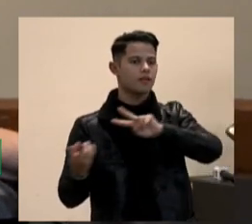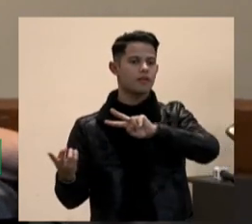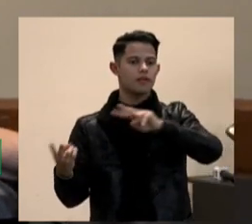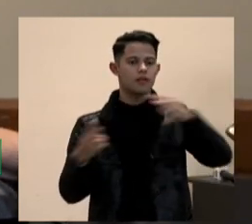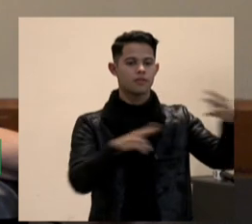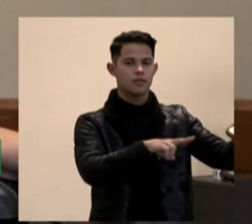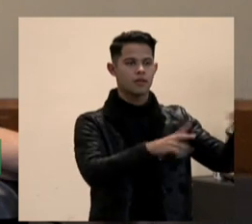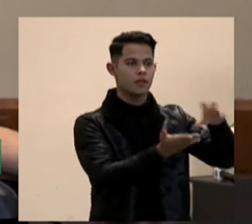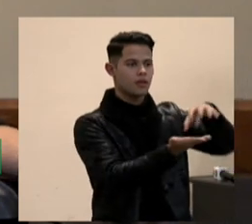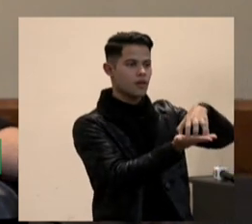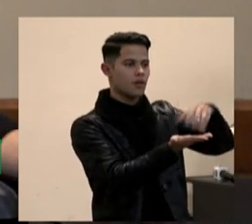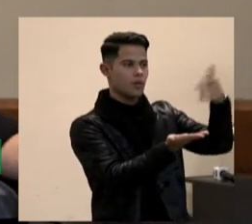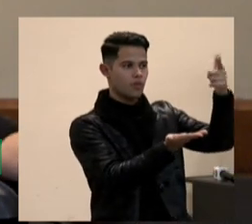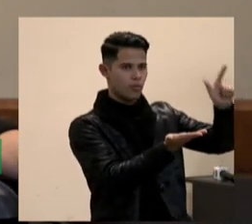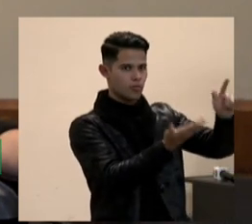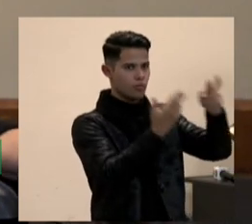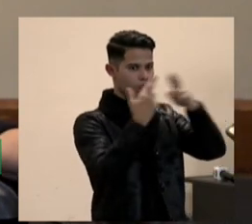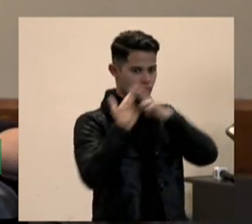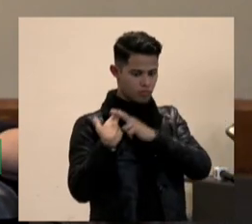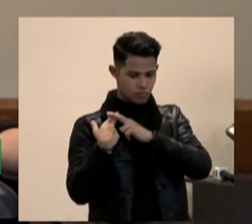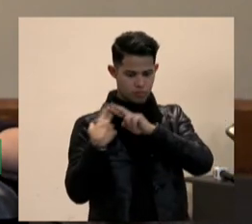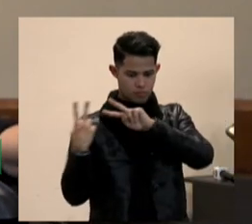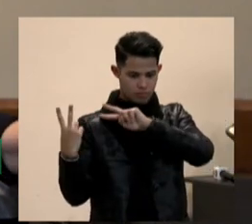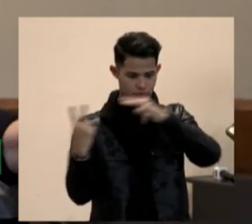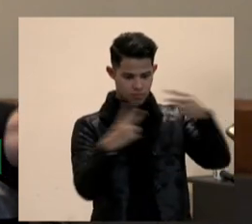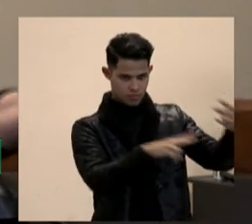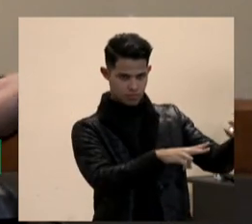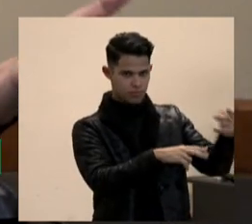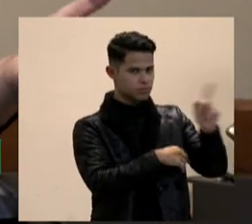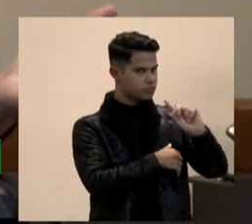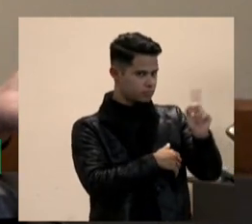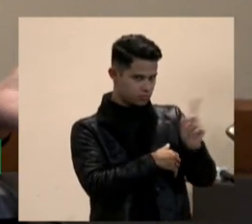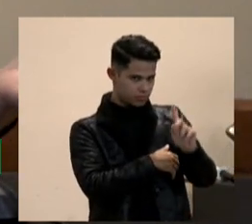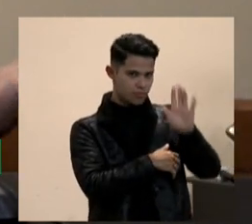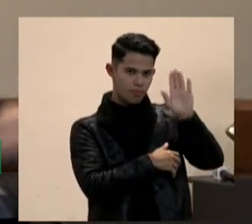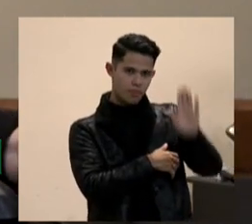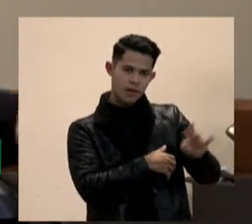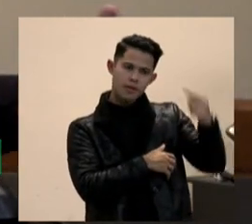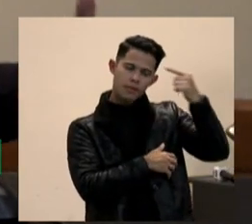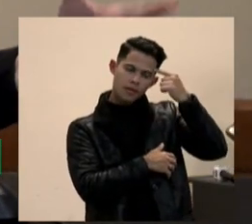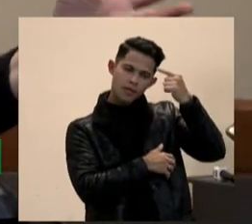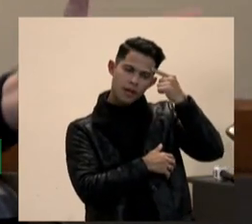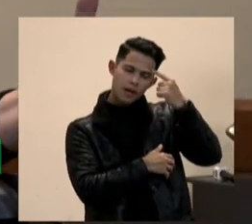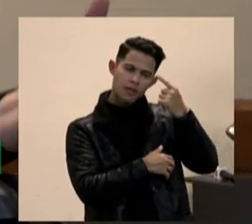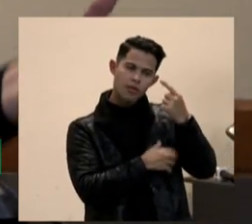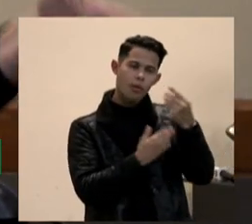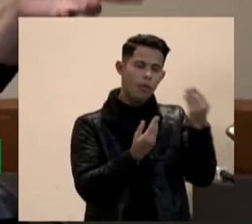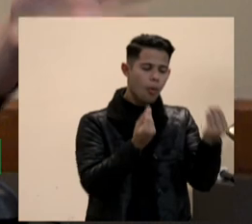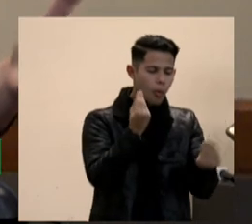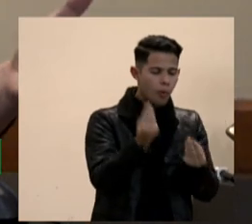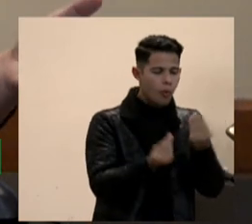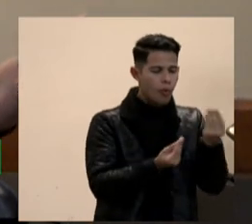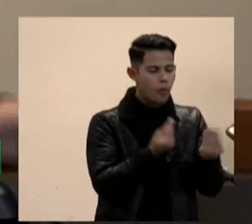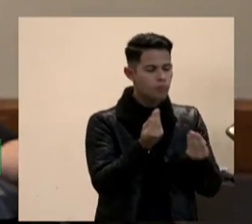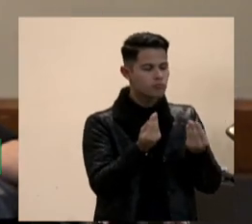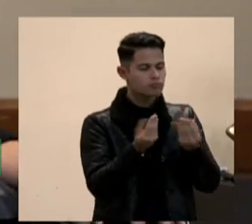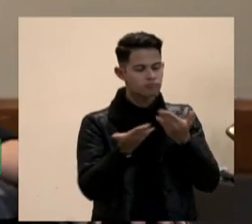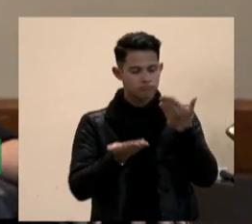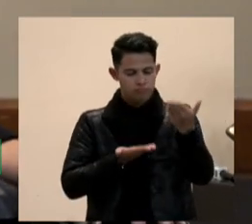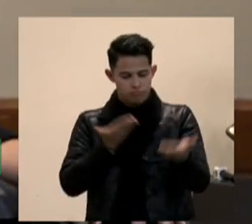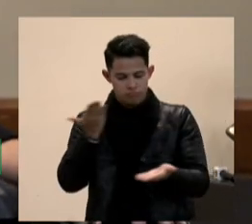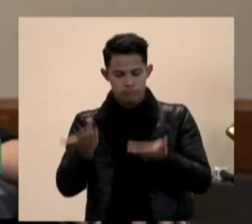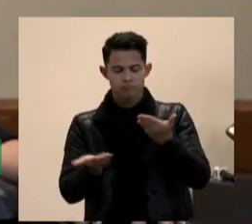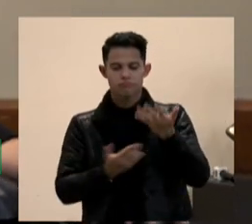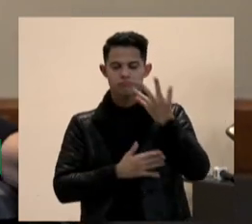setor aquilo que é a nossa responsabilidade, mas é pensar como é que a gente se ocupa da infância, entende a infância e as crianças,